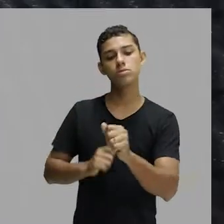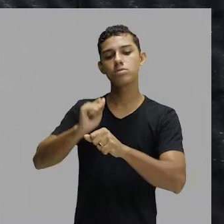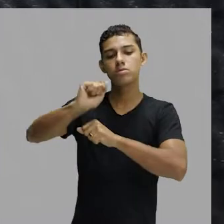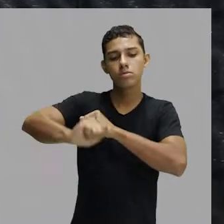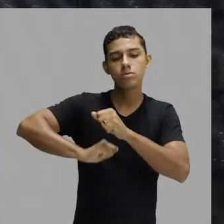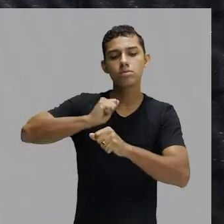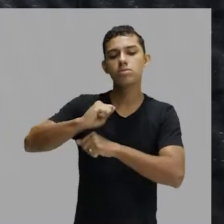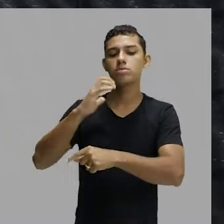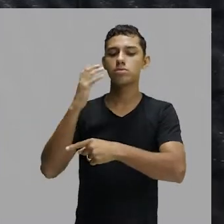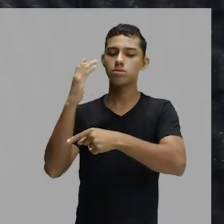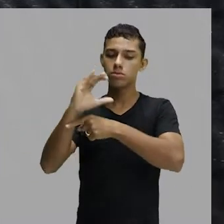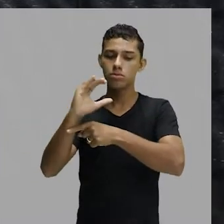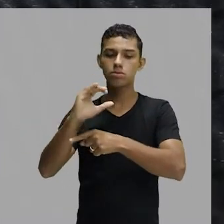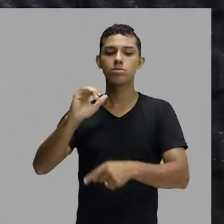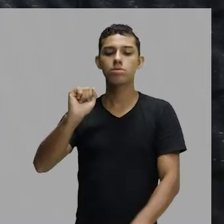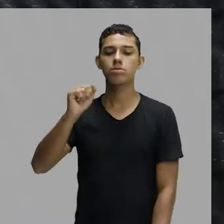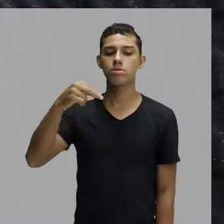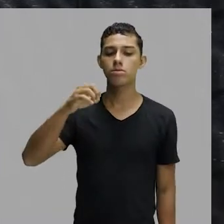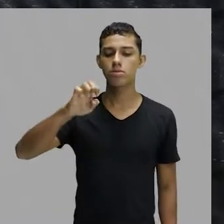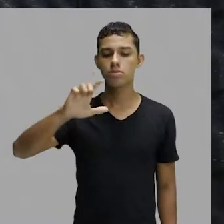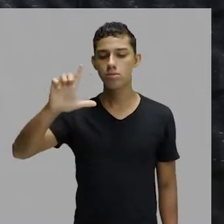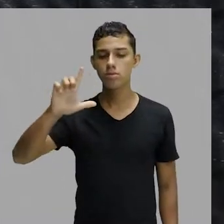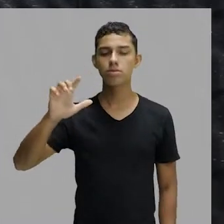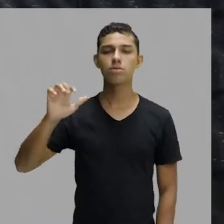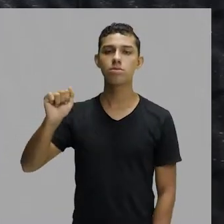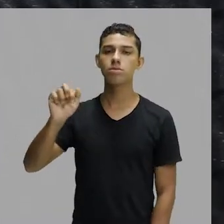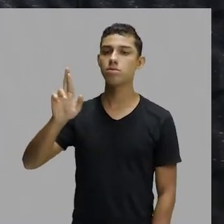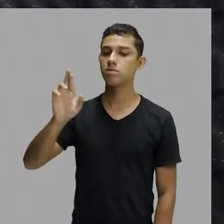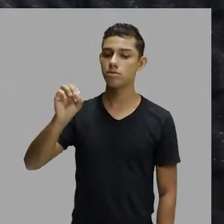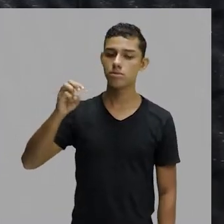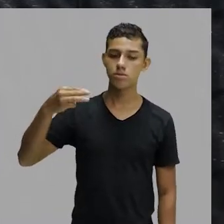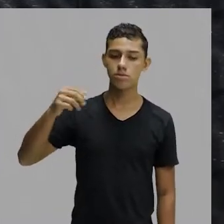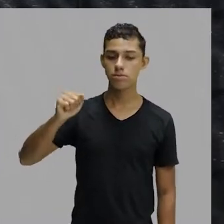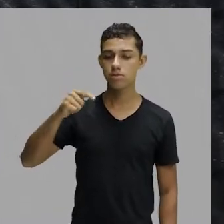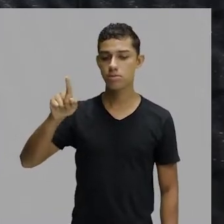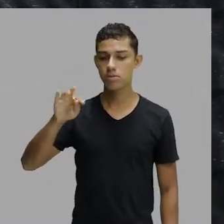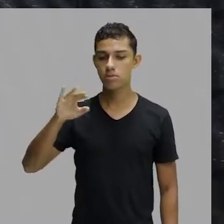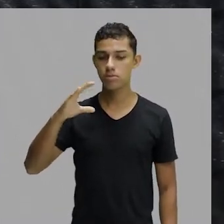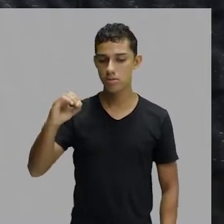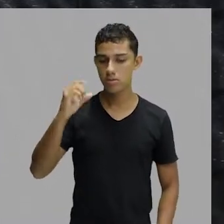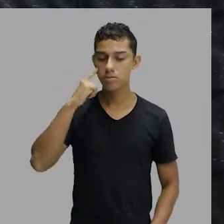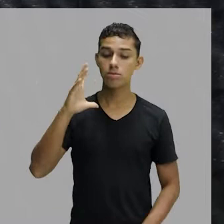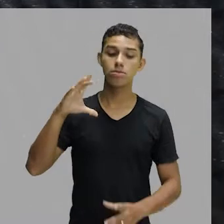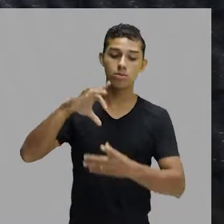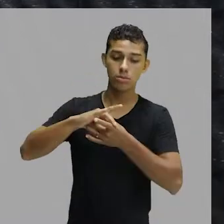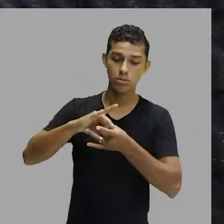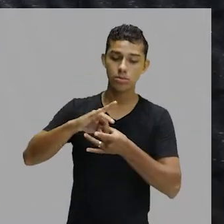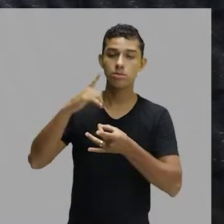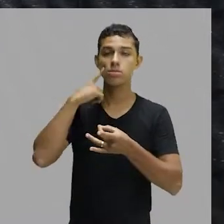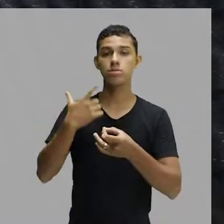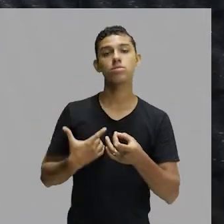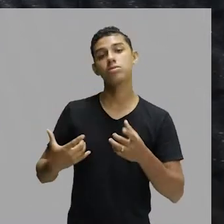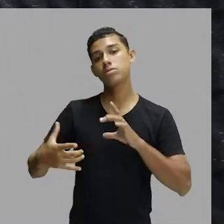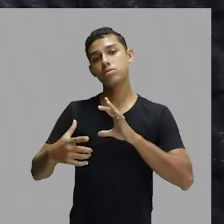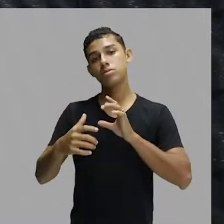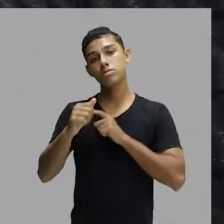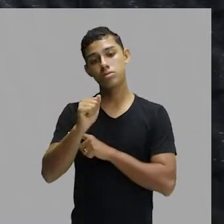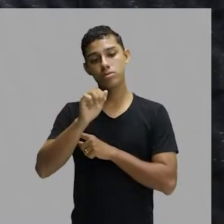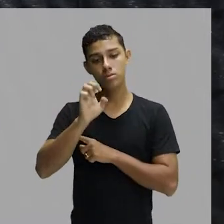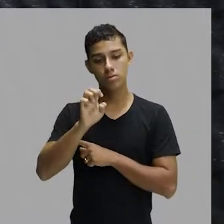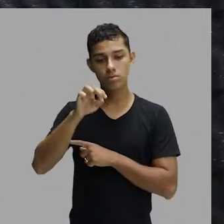de carbono do anel aromático. Vamos lá. Hidroxila ligado diretamente ao